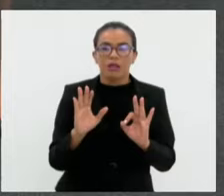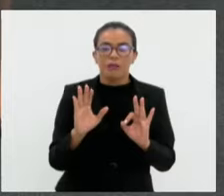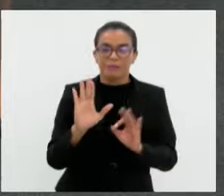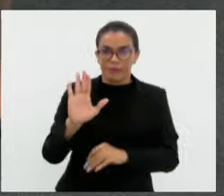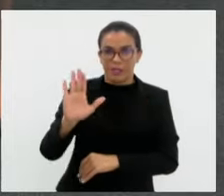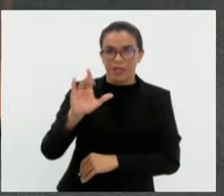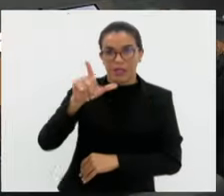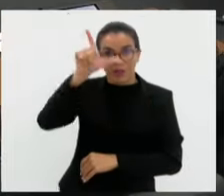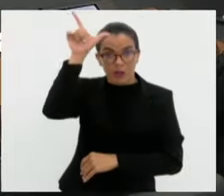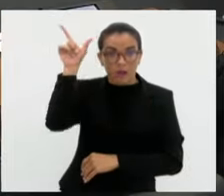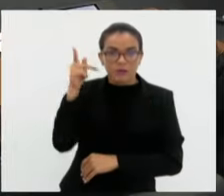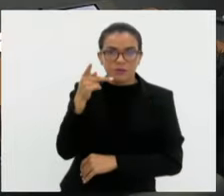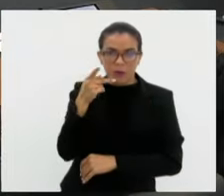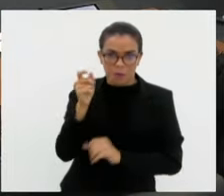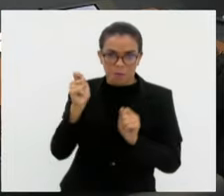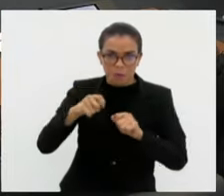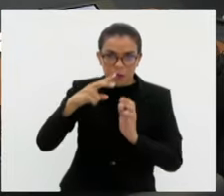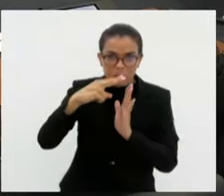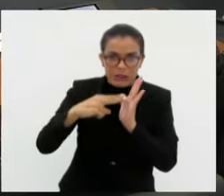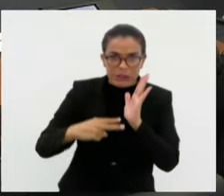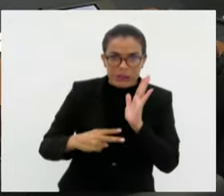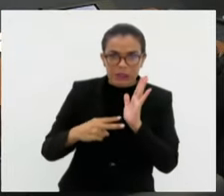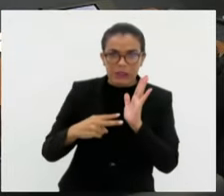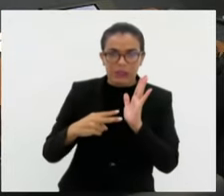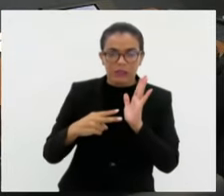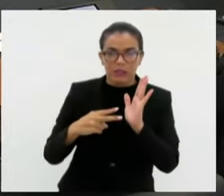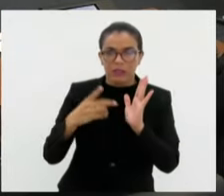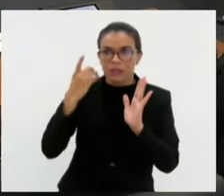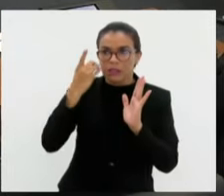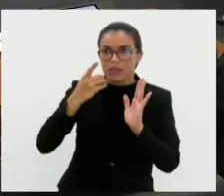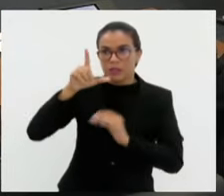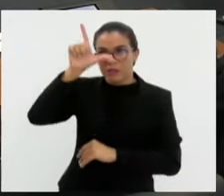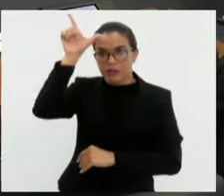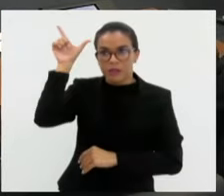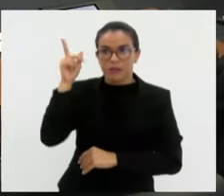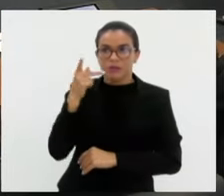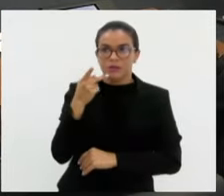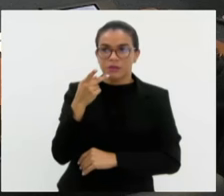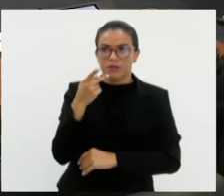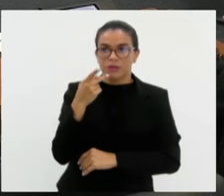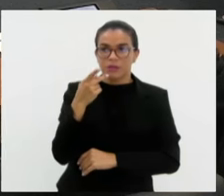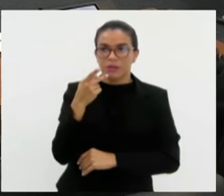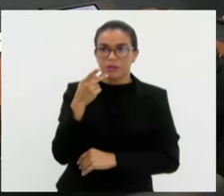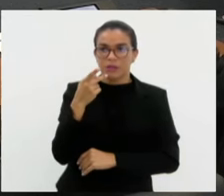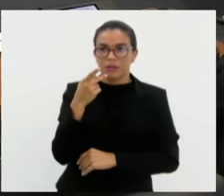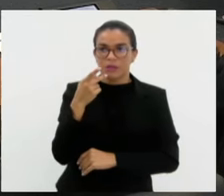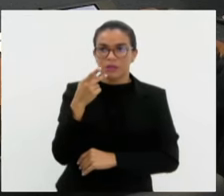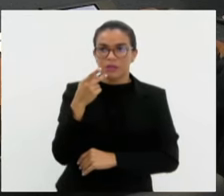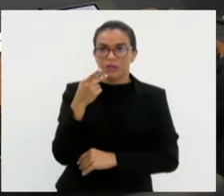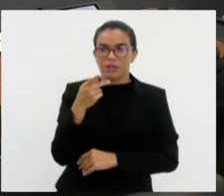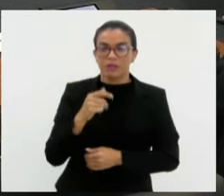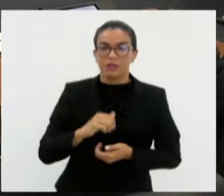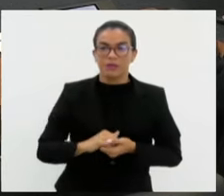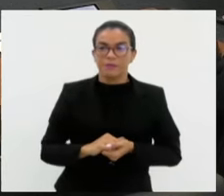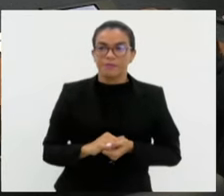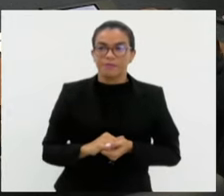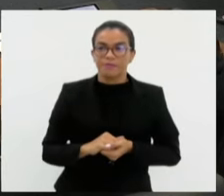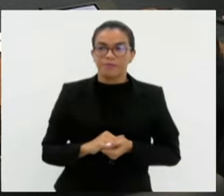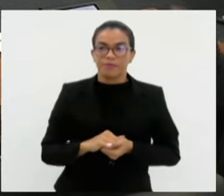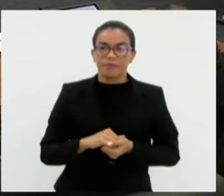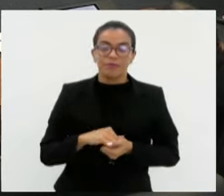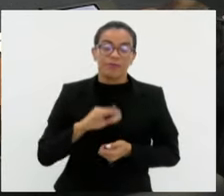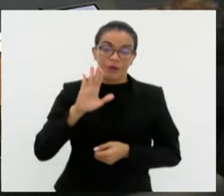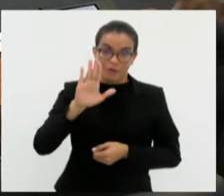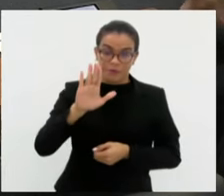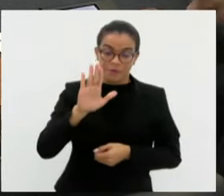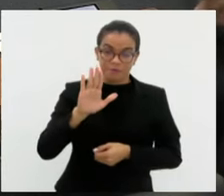Paulo, o senhor pode ler, por favor? Deputado Luiz Paulo. Presidente. Ou Amorim. Eu faria uma questão de ordem no